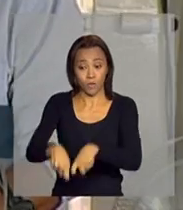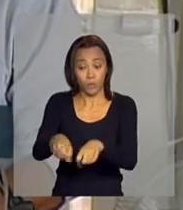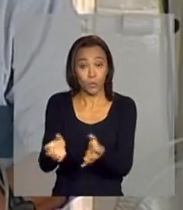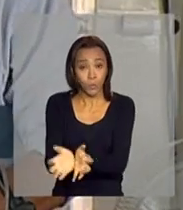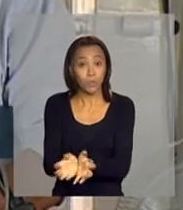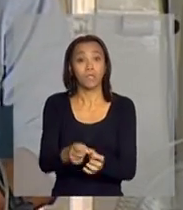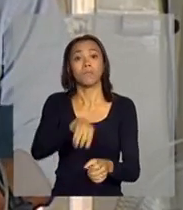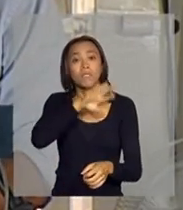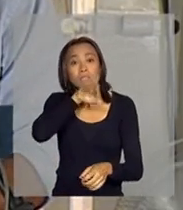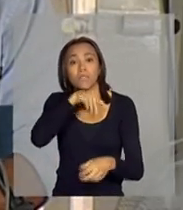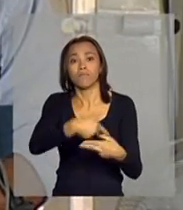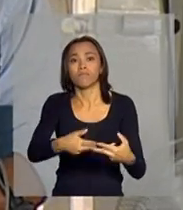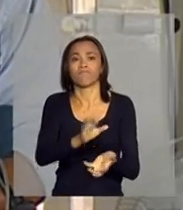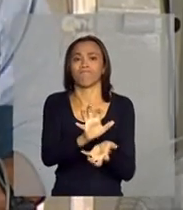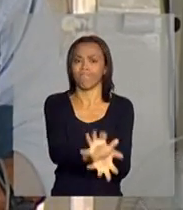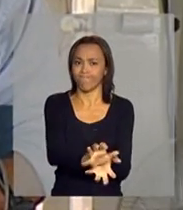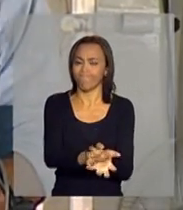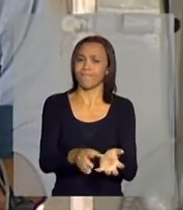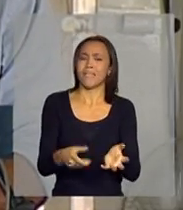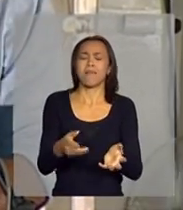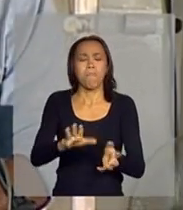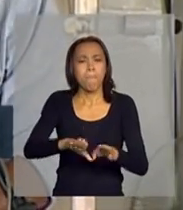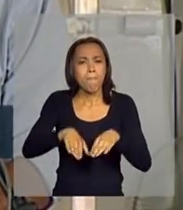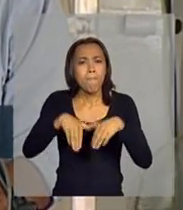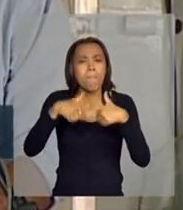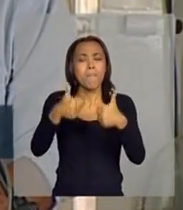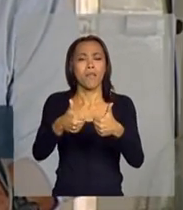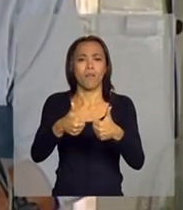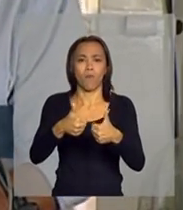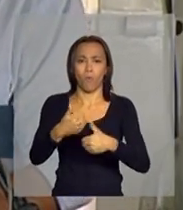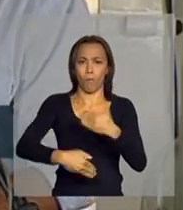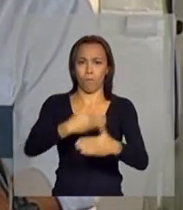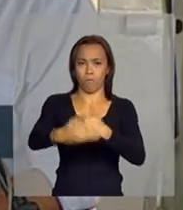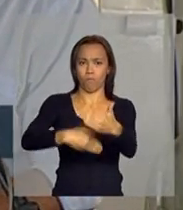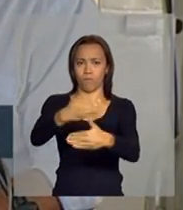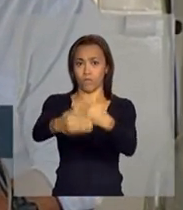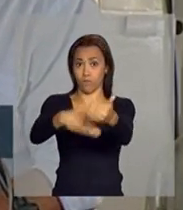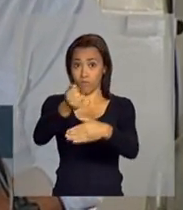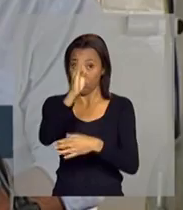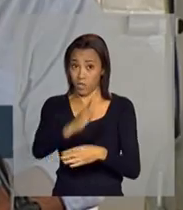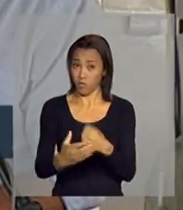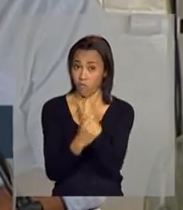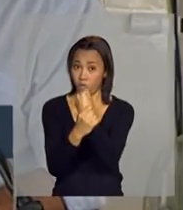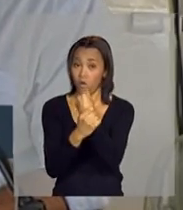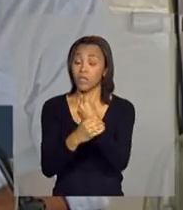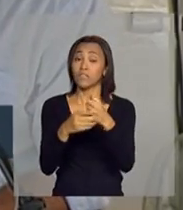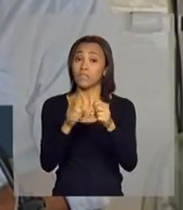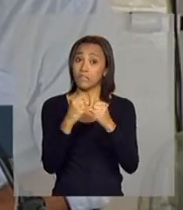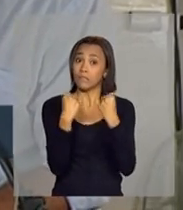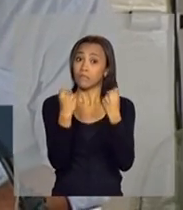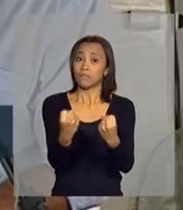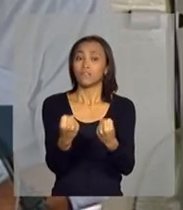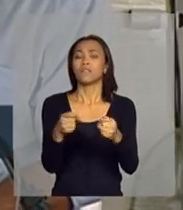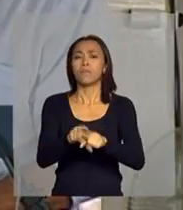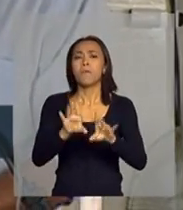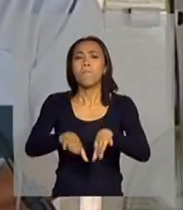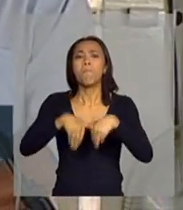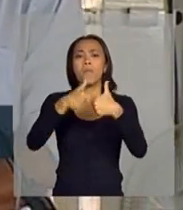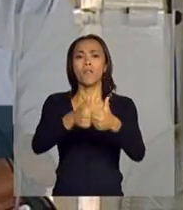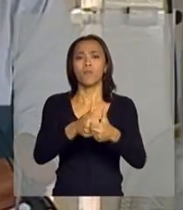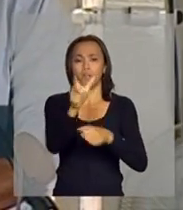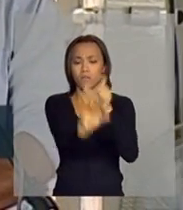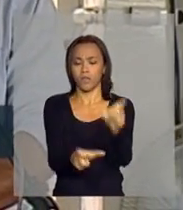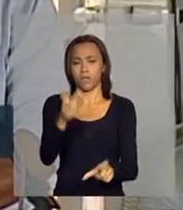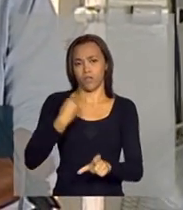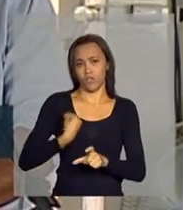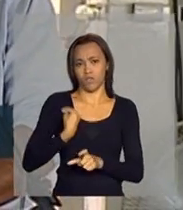pecuária, para garantirmos um Brasil ainda mais forte, para garantirmos a melhoria da qualidade de vida de todo o